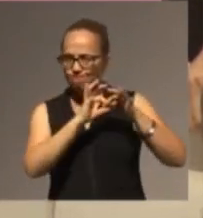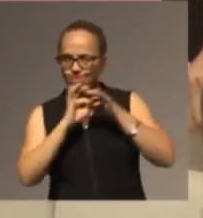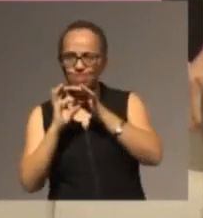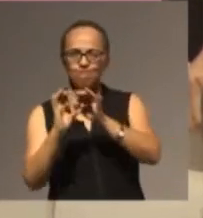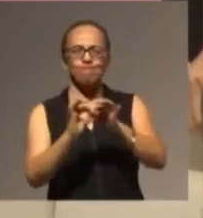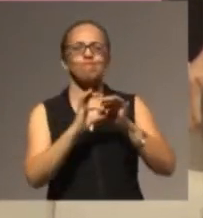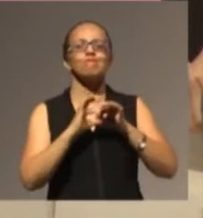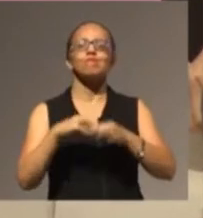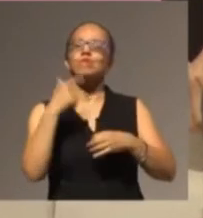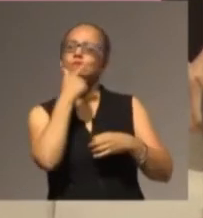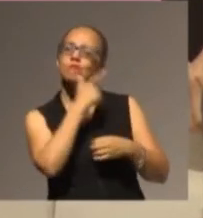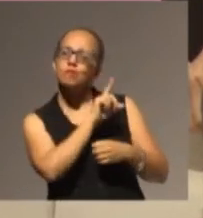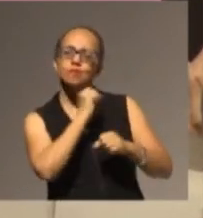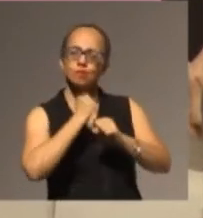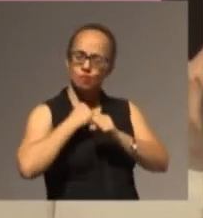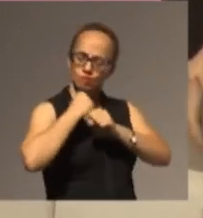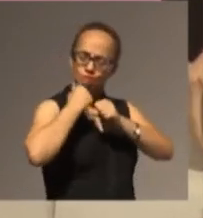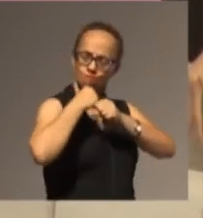nos construirmos.